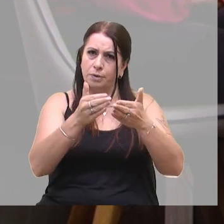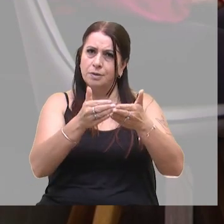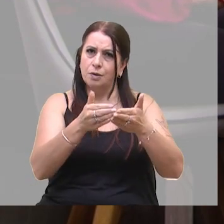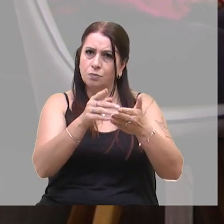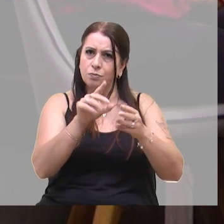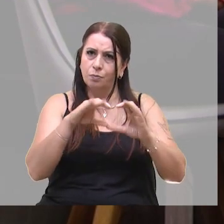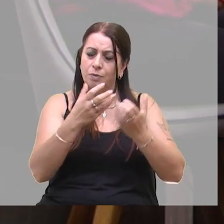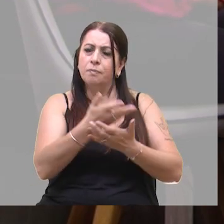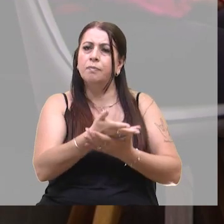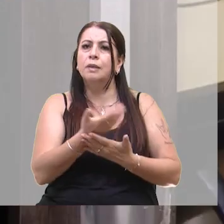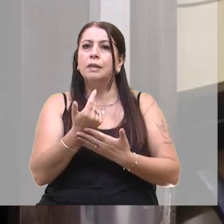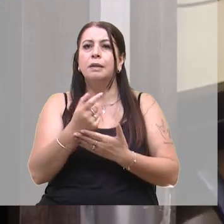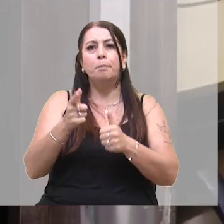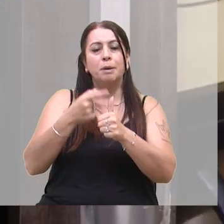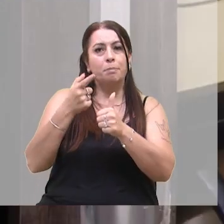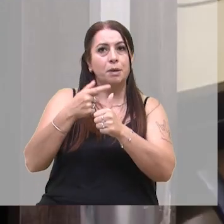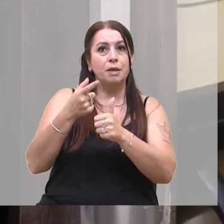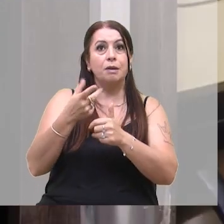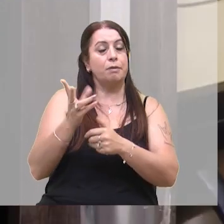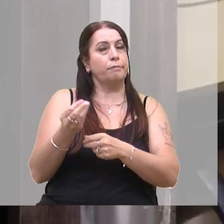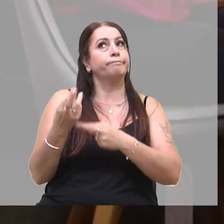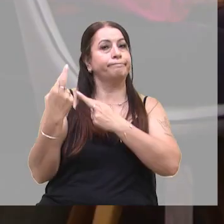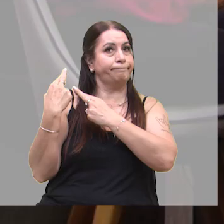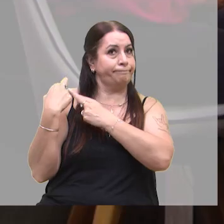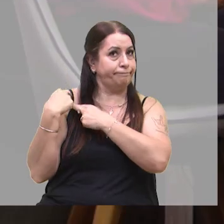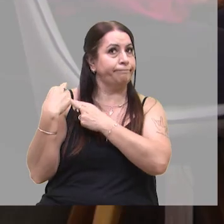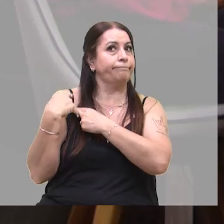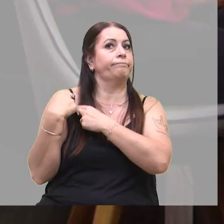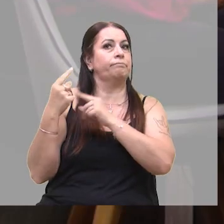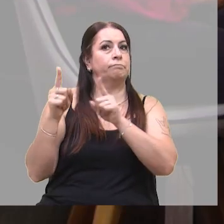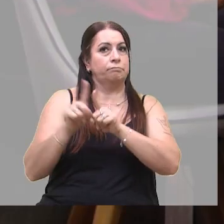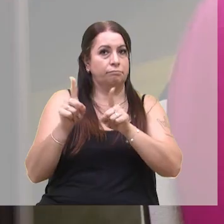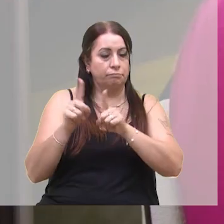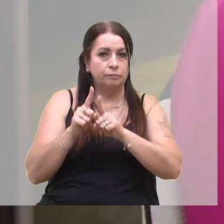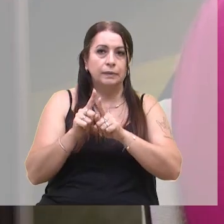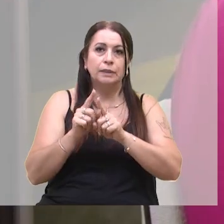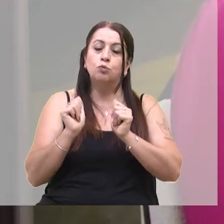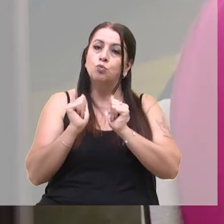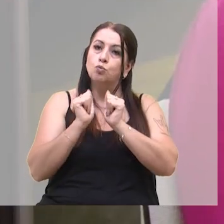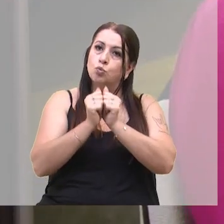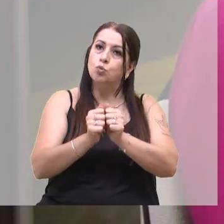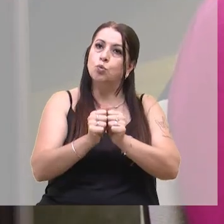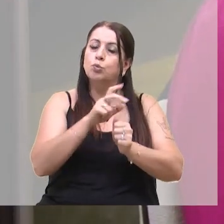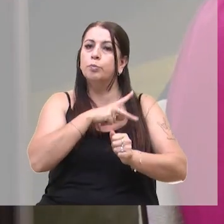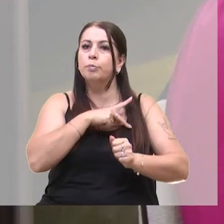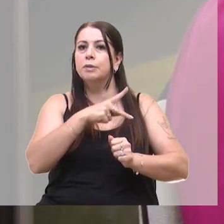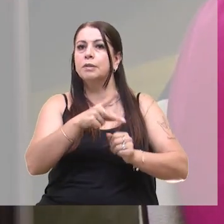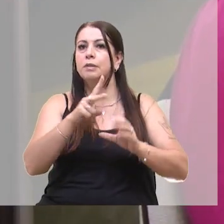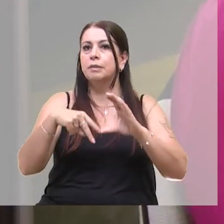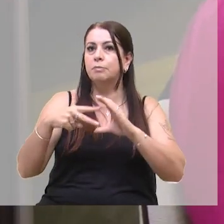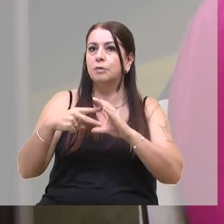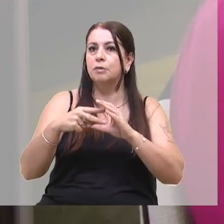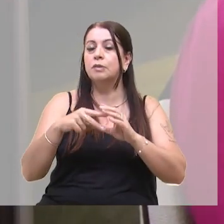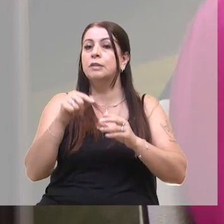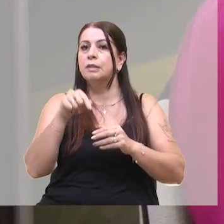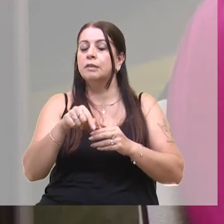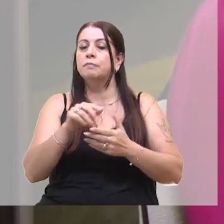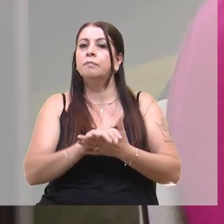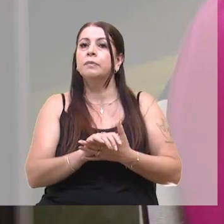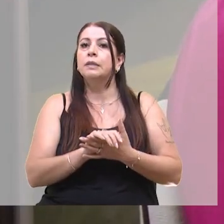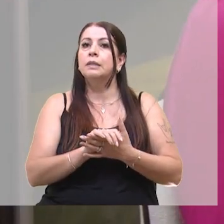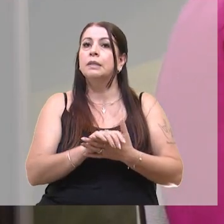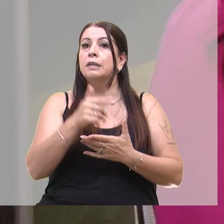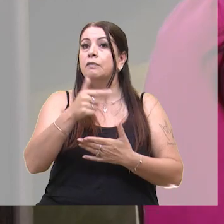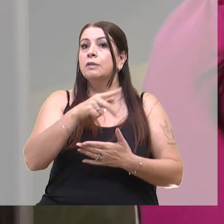junto à comissão? Pois é, a gente tem, primeiro, é uma grande responsabilidade essa também, né? Aliada à presidência da Câmara de Vereadores